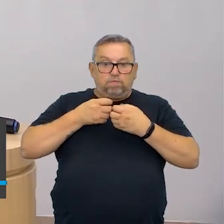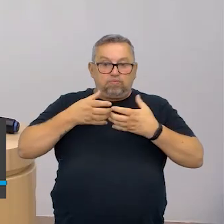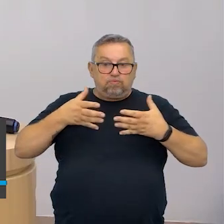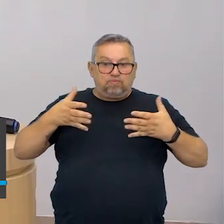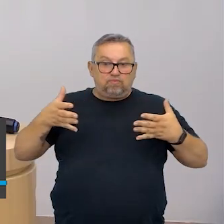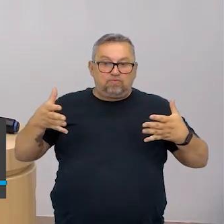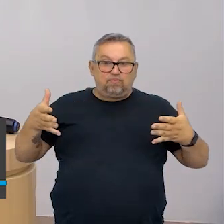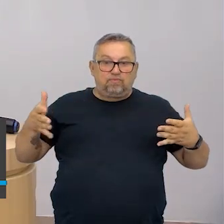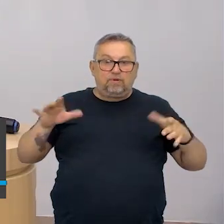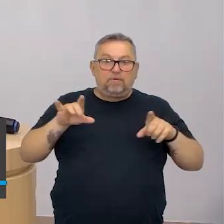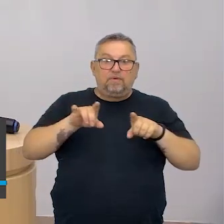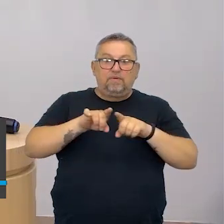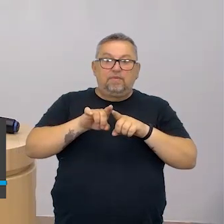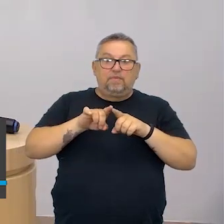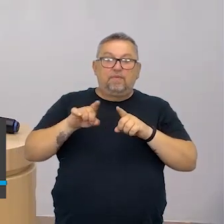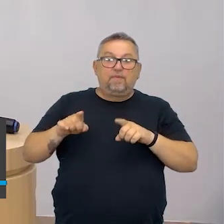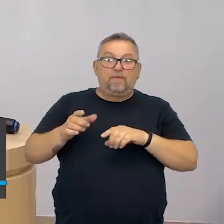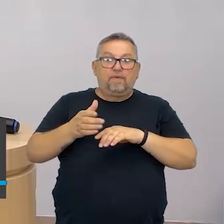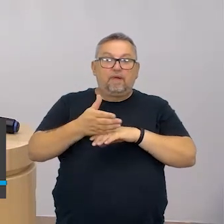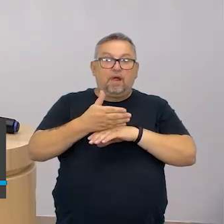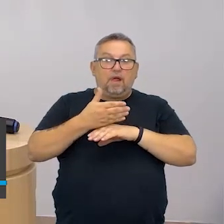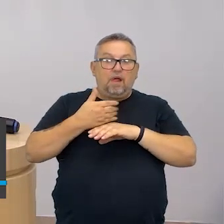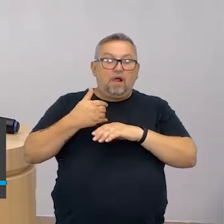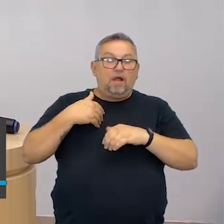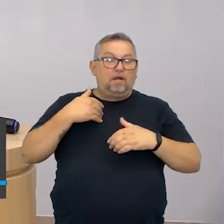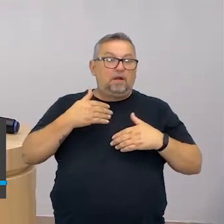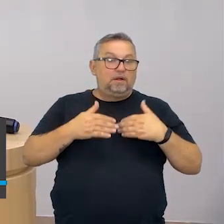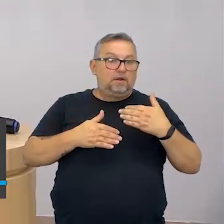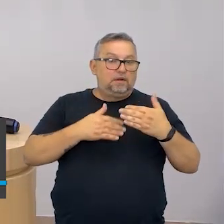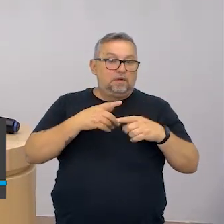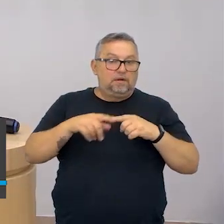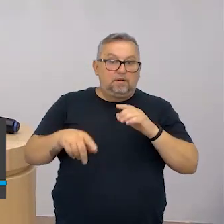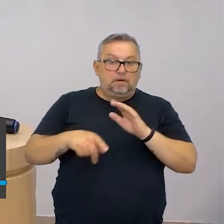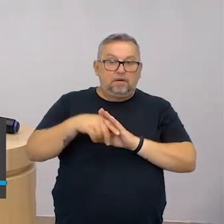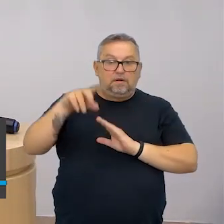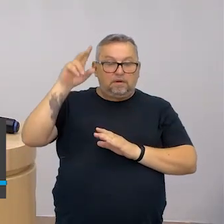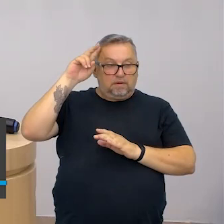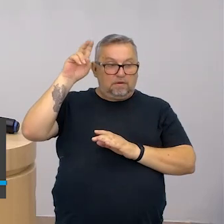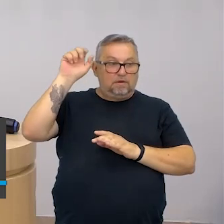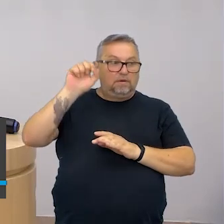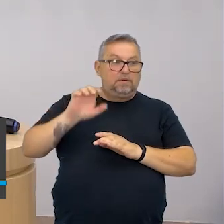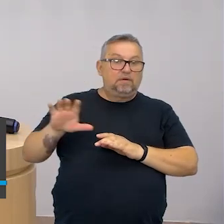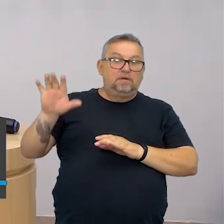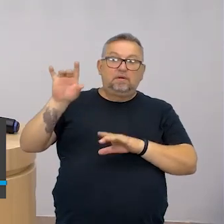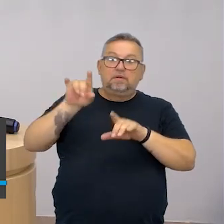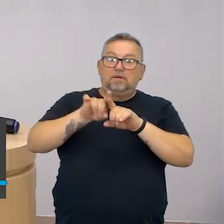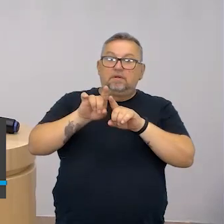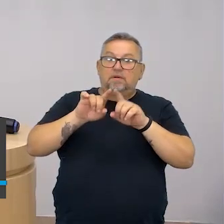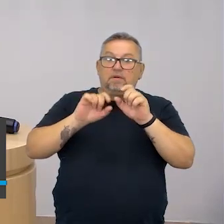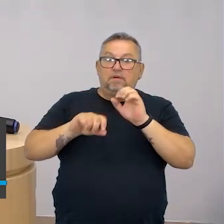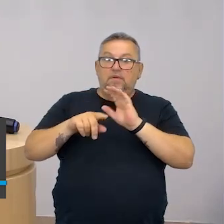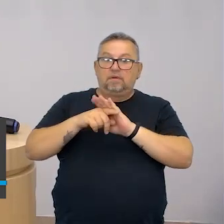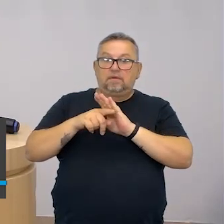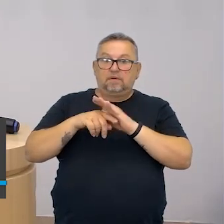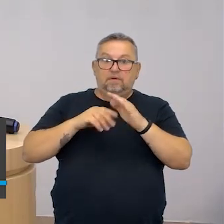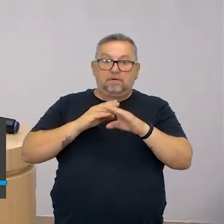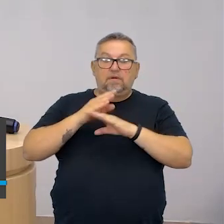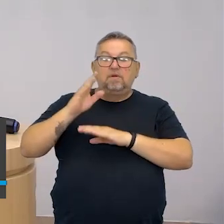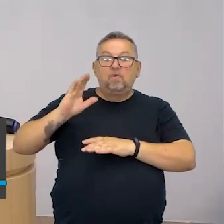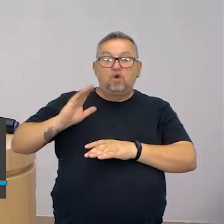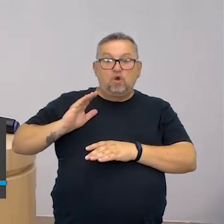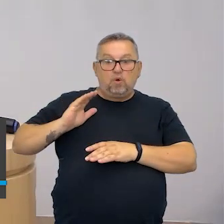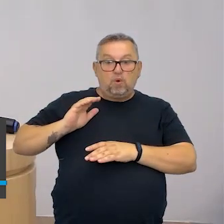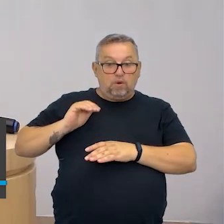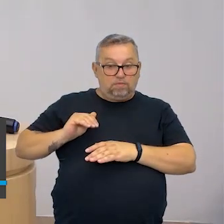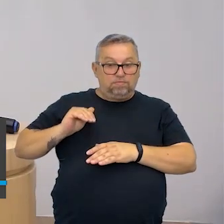que antecipou muitos processos na história europeia, como, por exemplo, da ascensão burguesa,